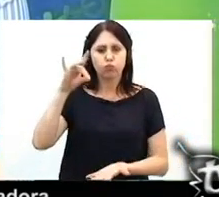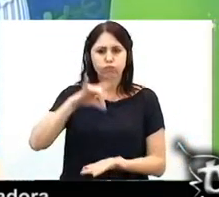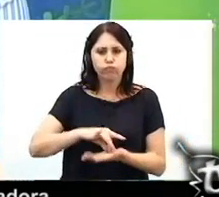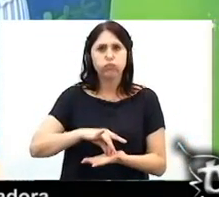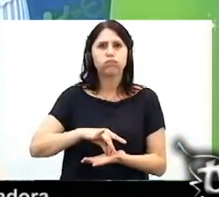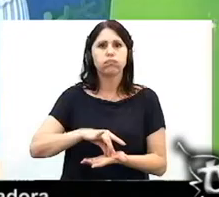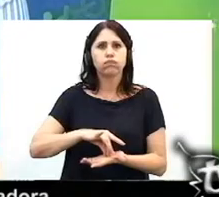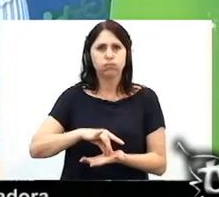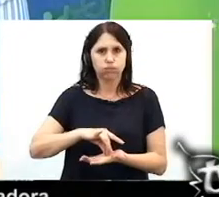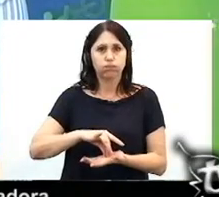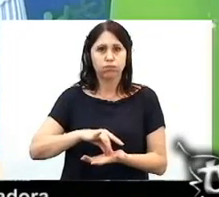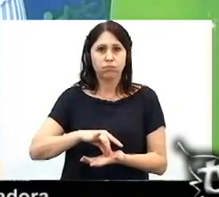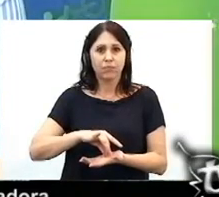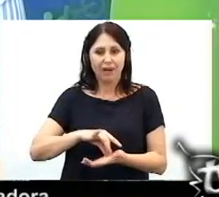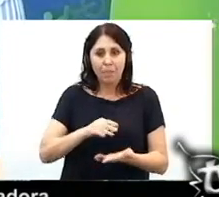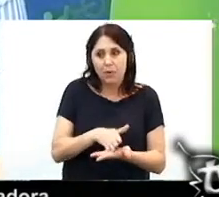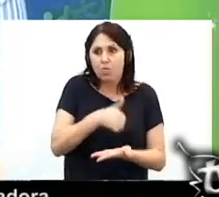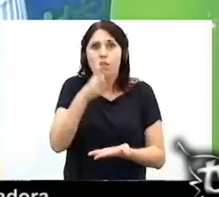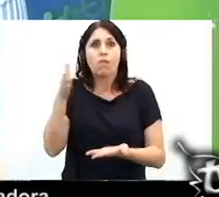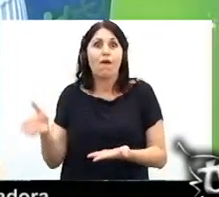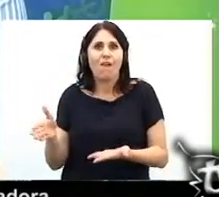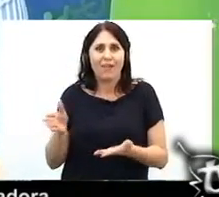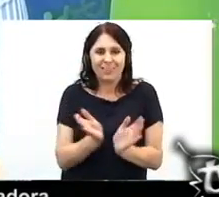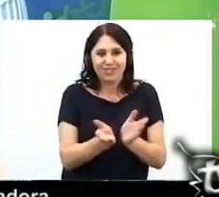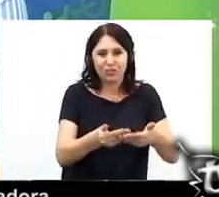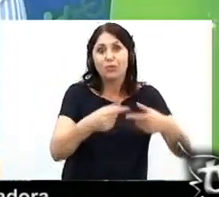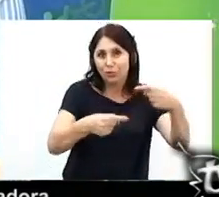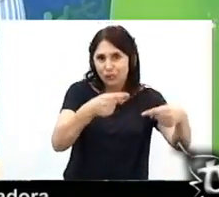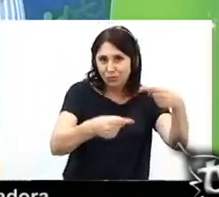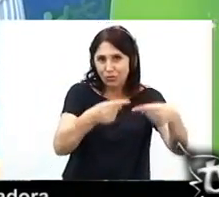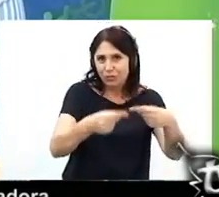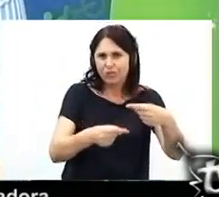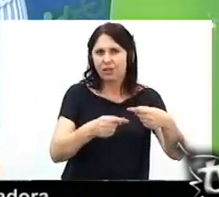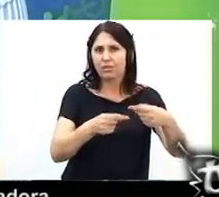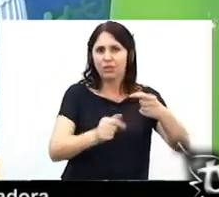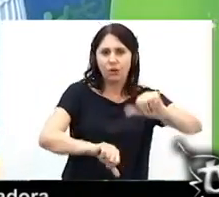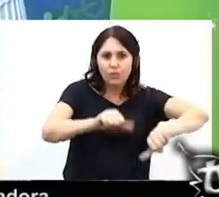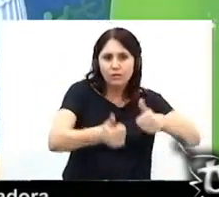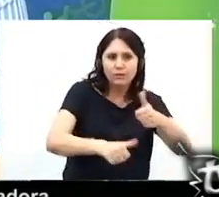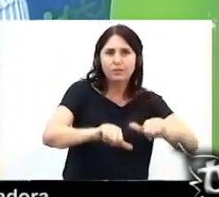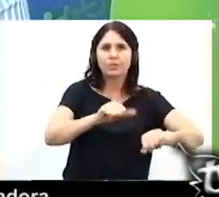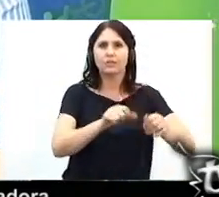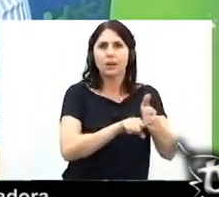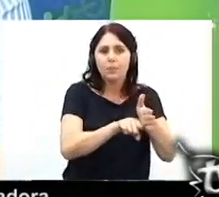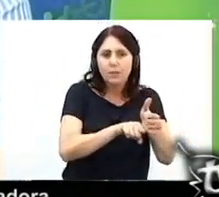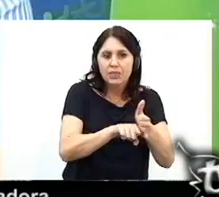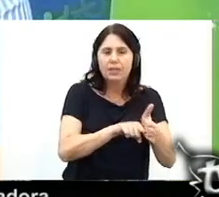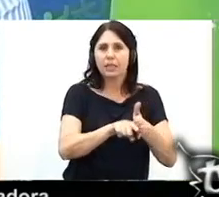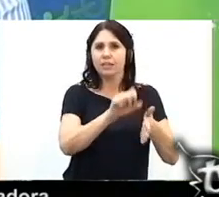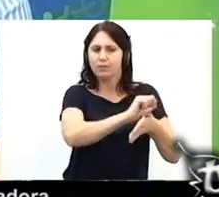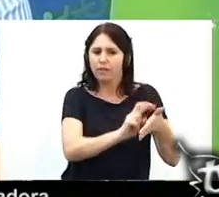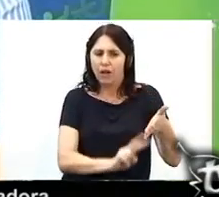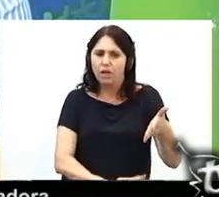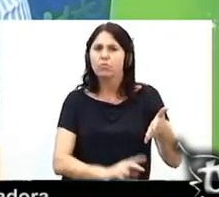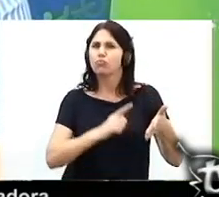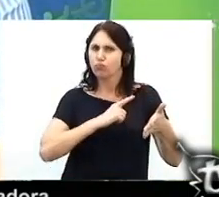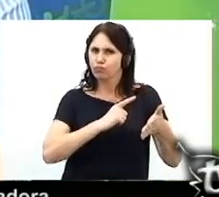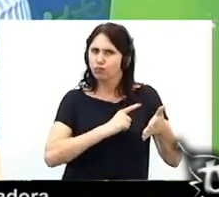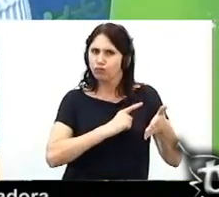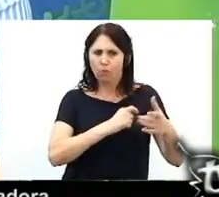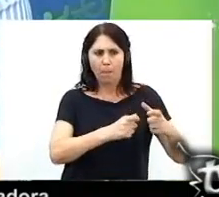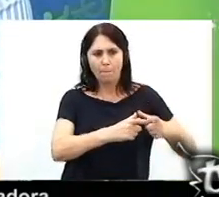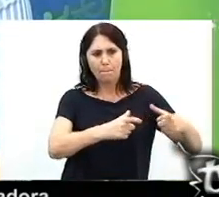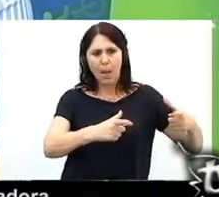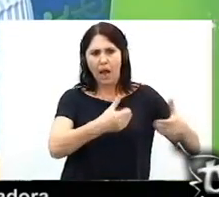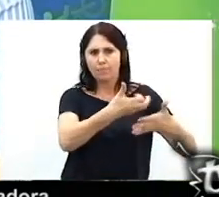nós aproximamos a discussão da mobilidade para pensar, via essas experiências das cidades educadoras, o que nós podemos pensar em termos de